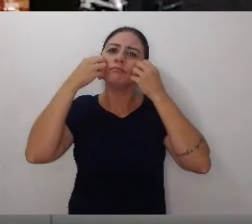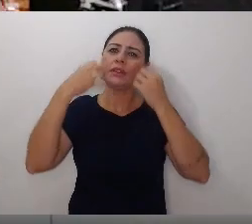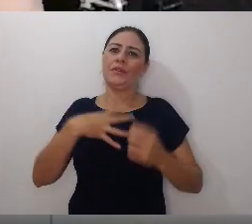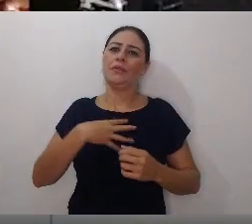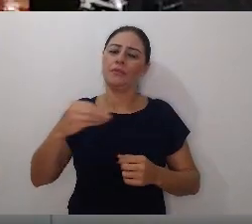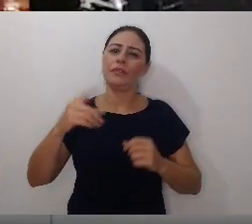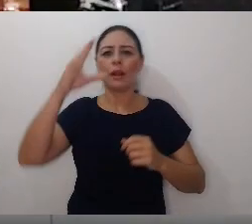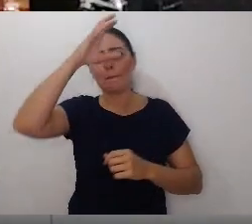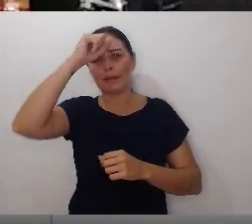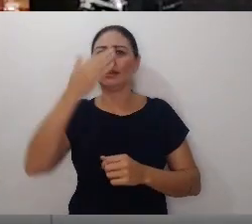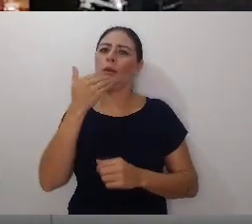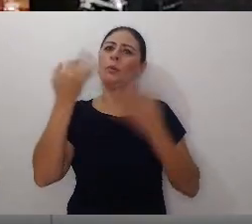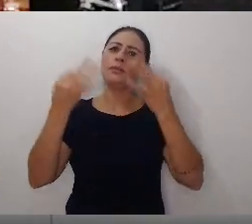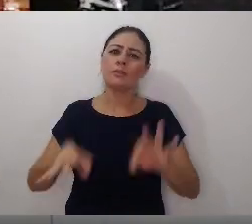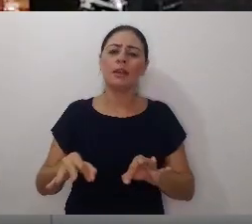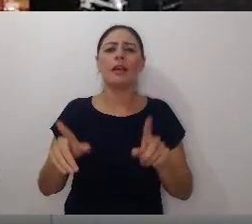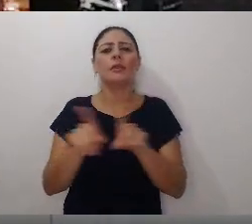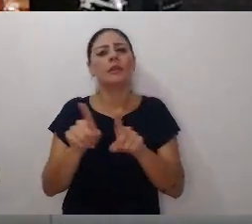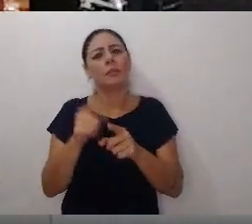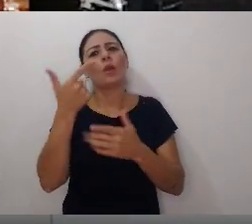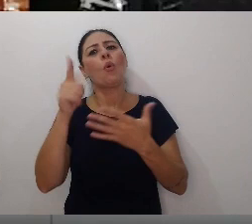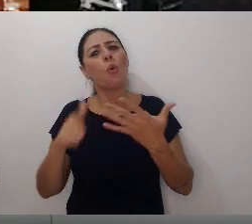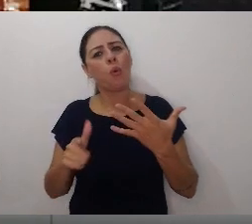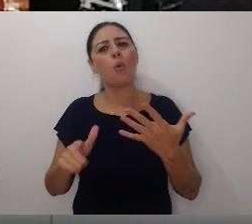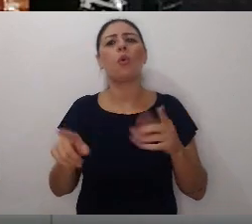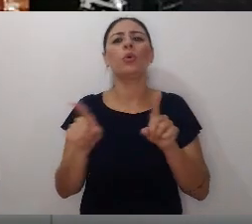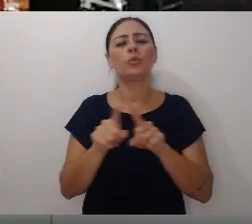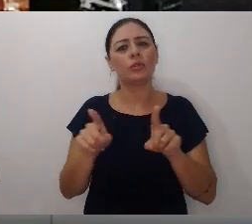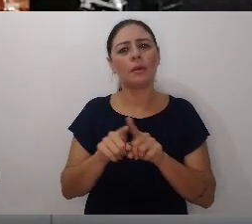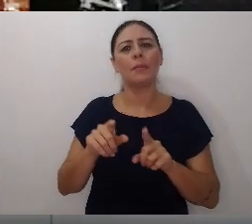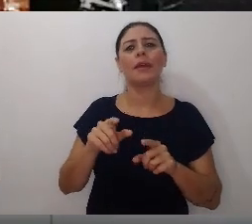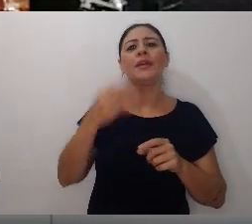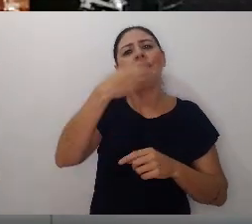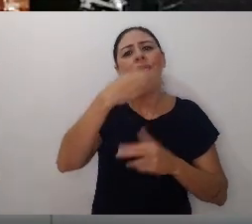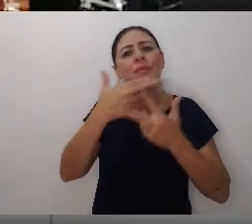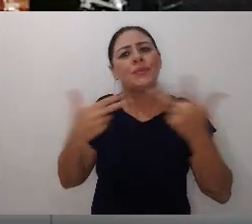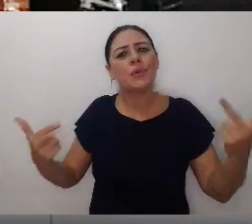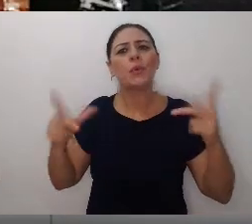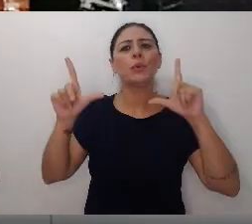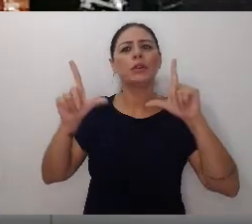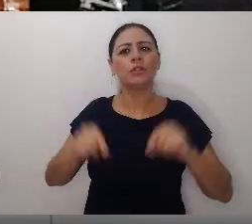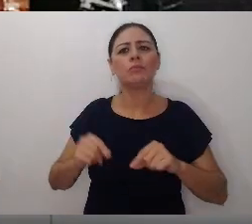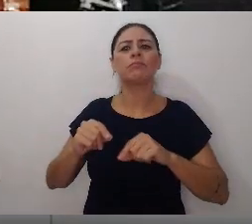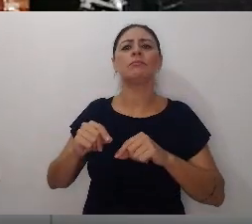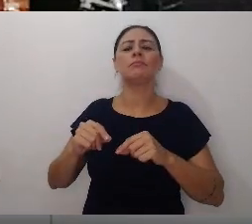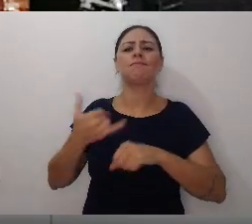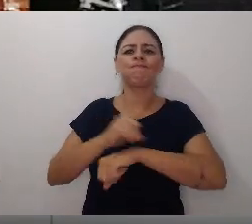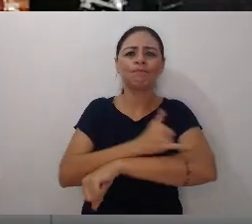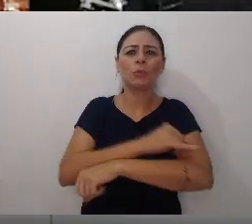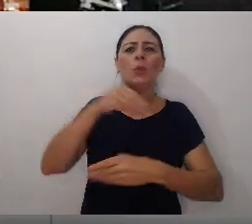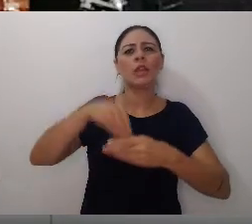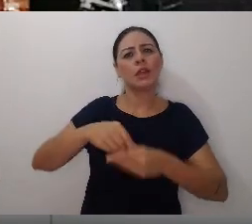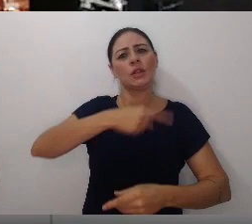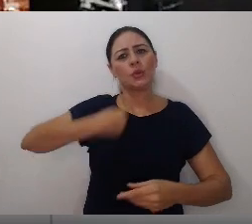resto, vitamina C, vamos dar em forma de alimentação, que vai ser um ganho permanente, vai ser uma reeducação. E, além disso,